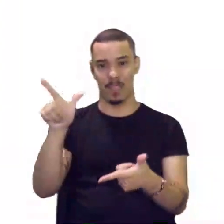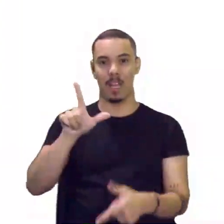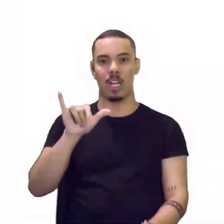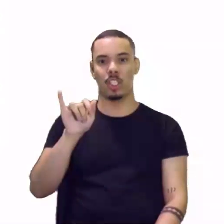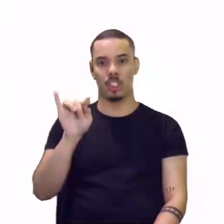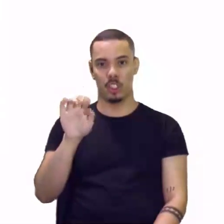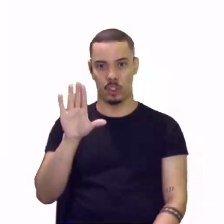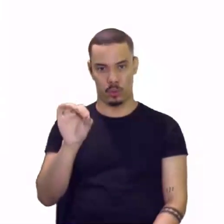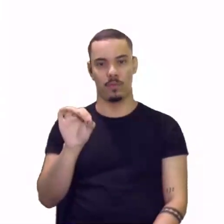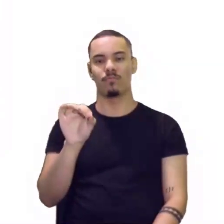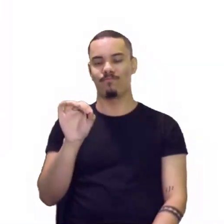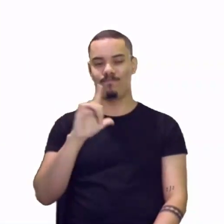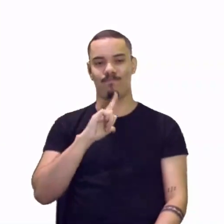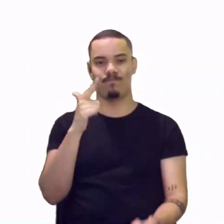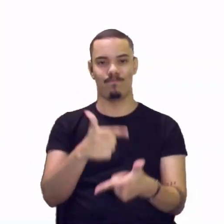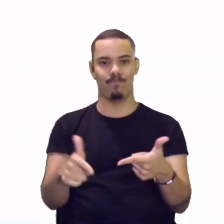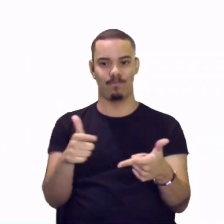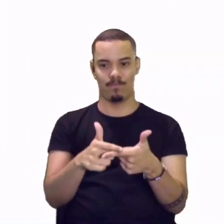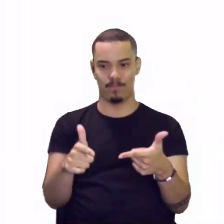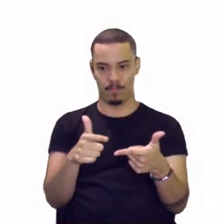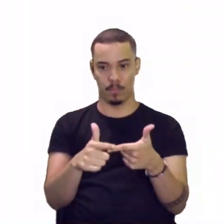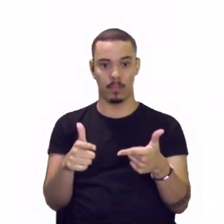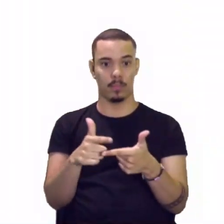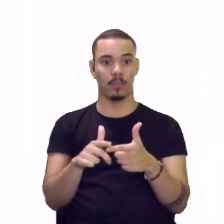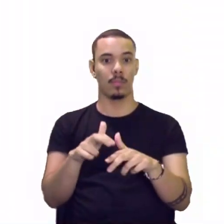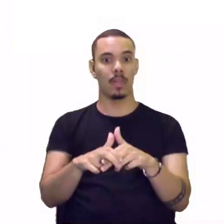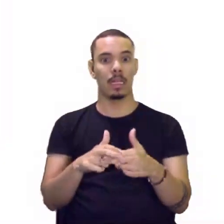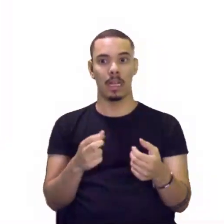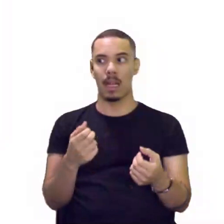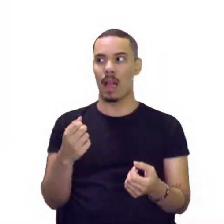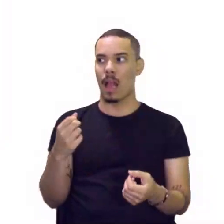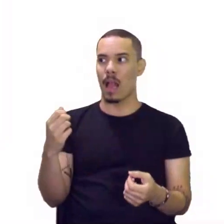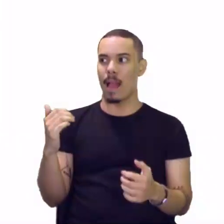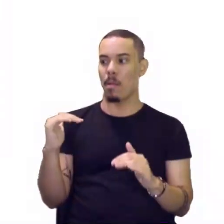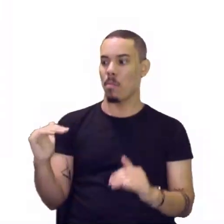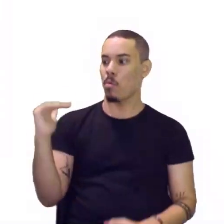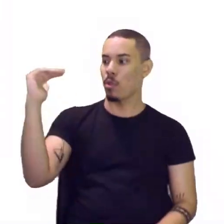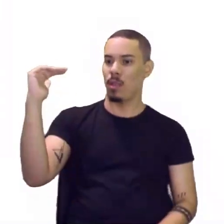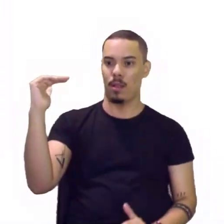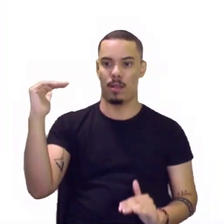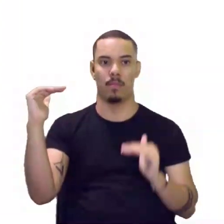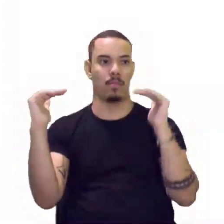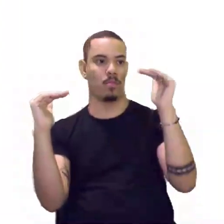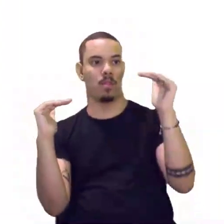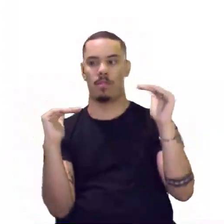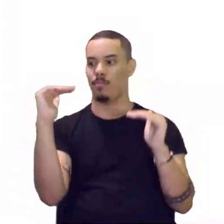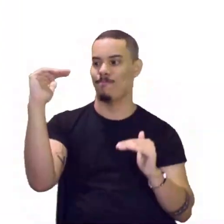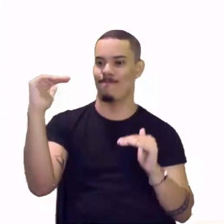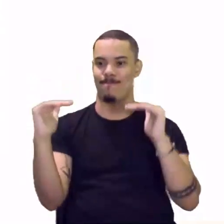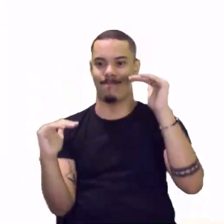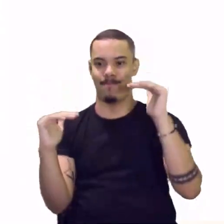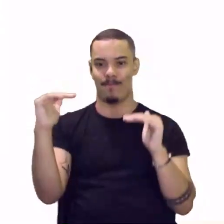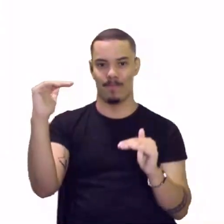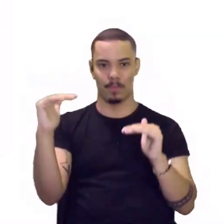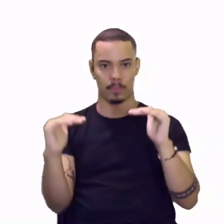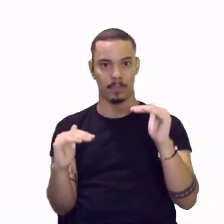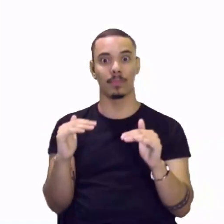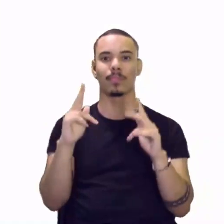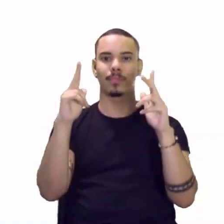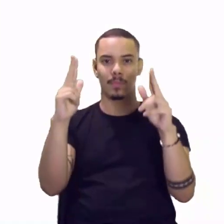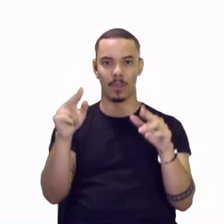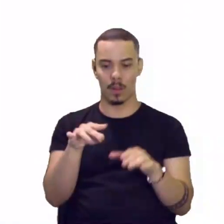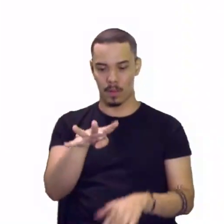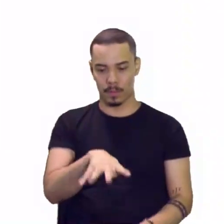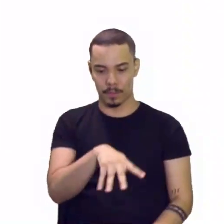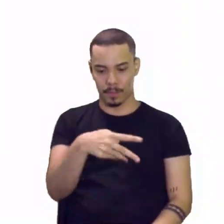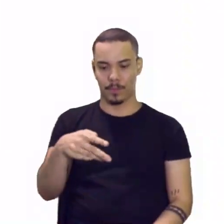Territorial, né? Territorial, litígio. E é aquele jogo de poder que a gente explicou agora há pouco desse jogo de xadrez, que